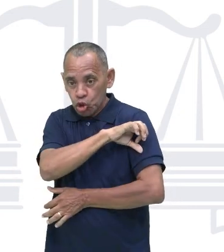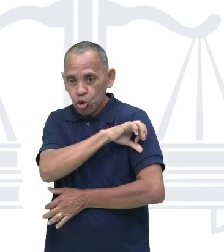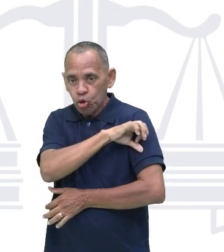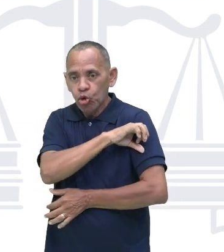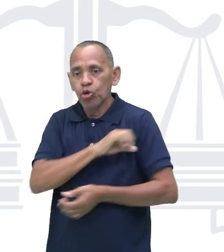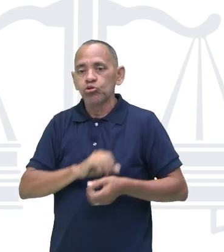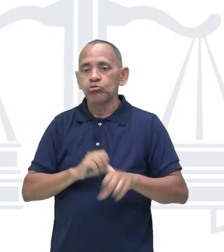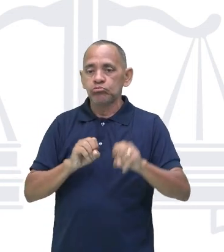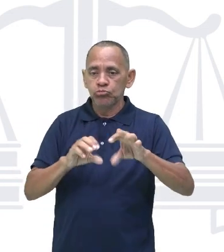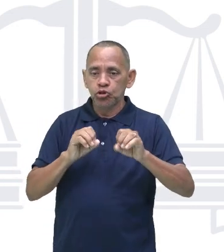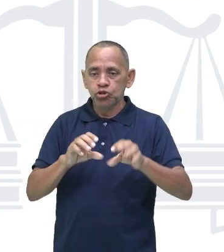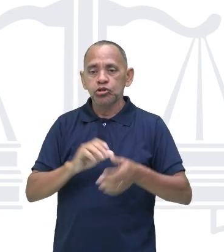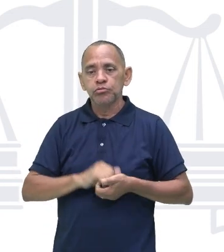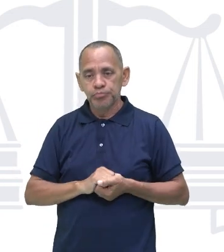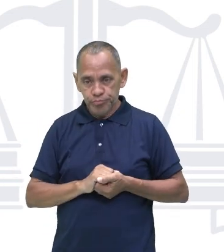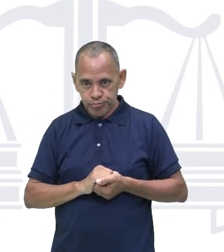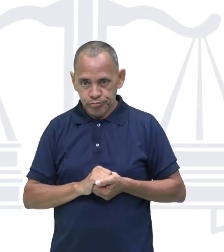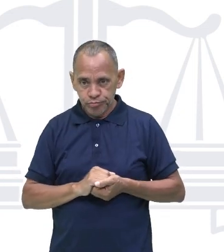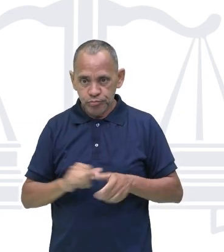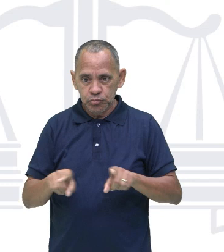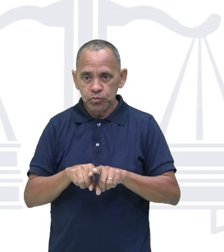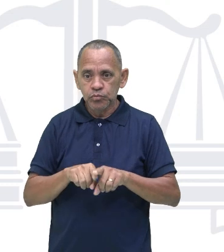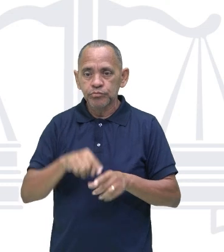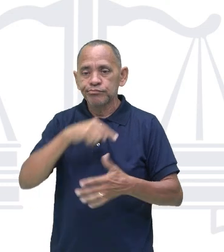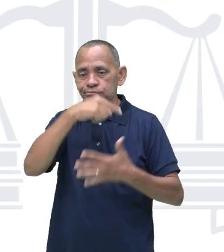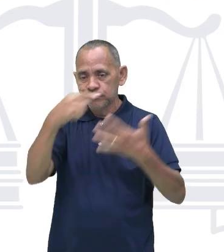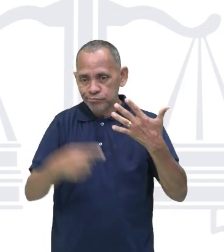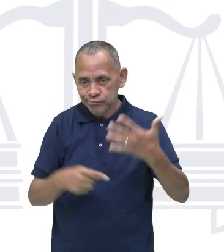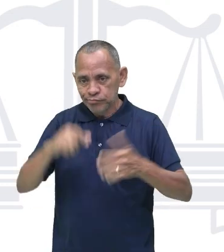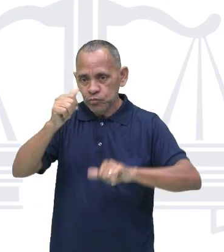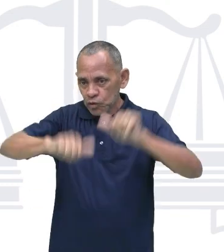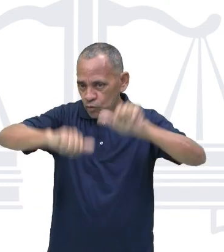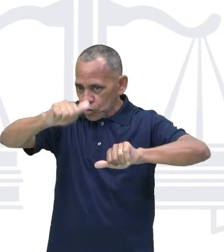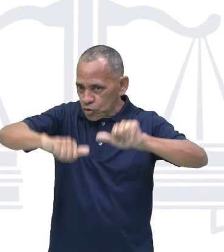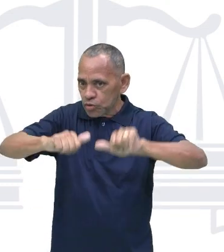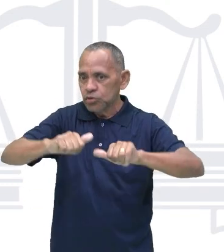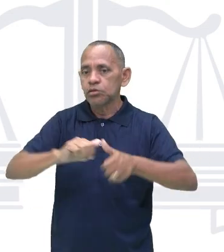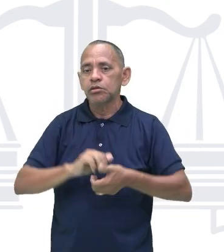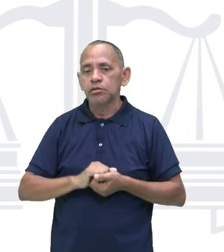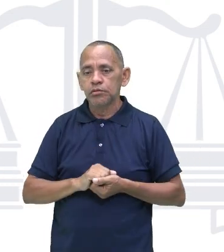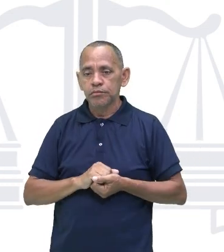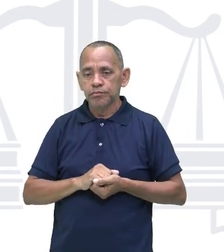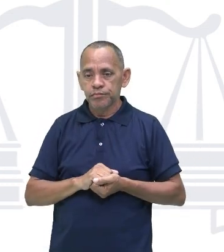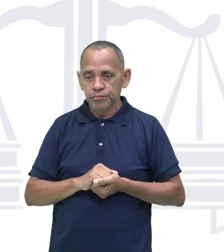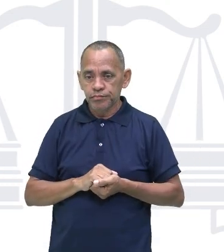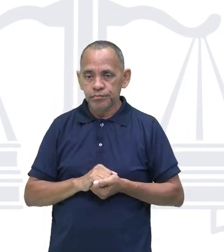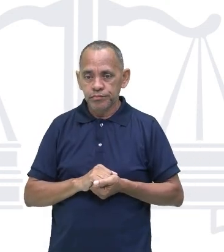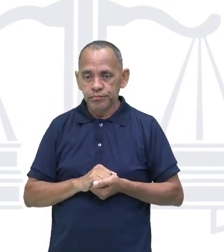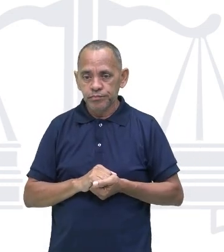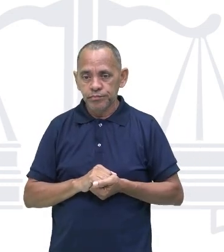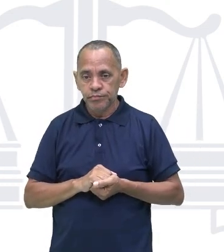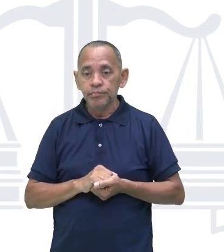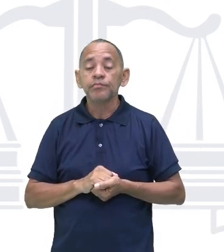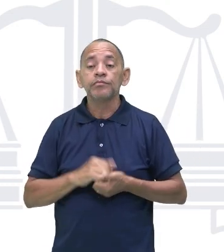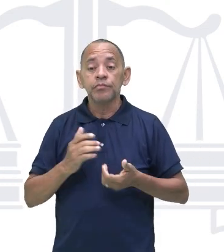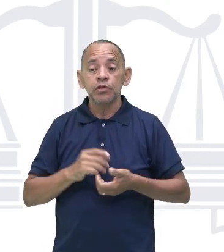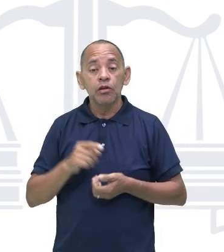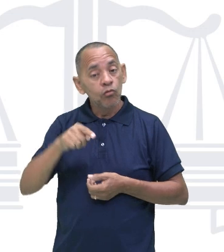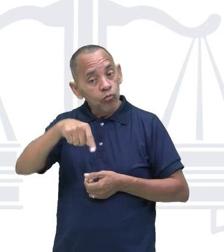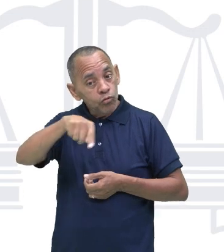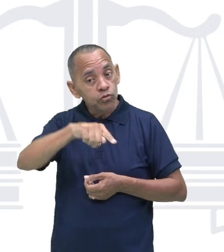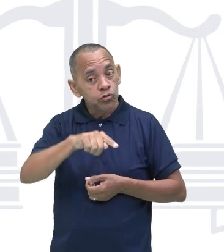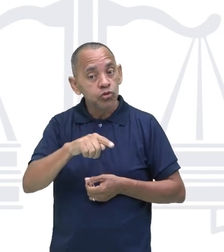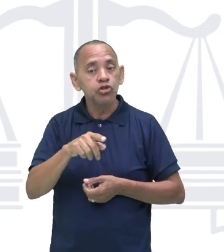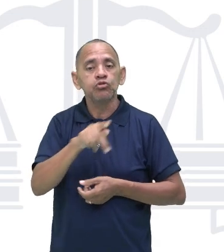que os resultados das avaliações indicam defasagem de aprendizagens mais nesses anos, né? Então, você aí que é professor do